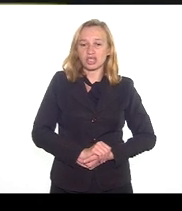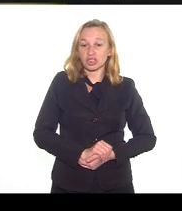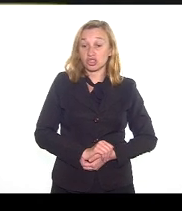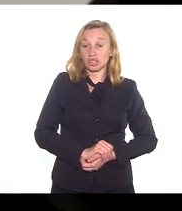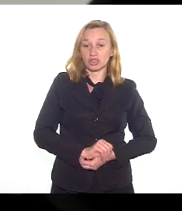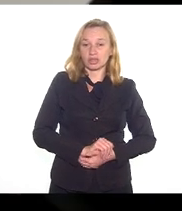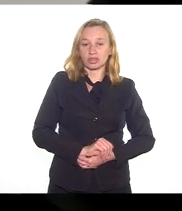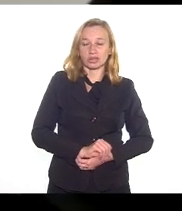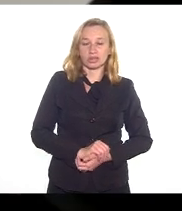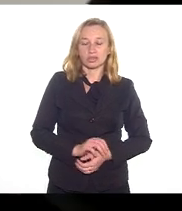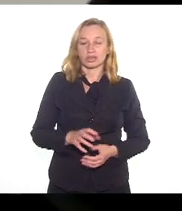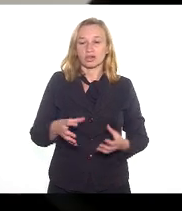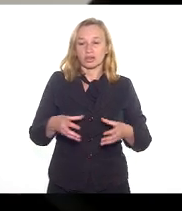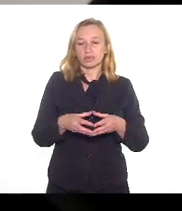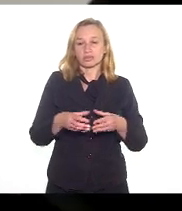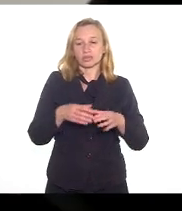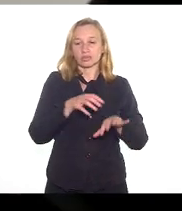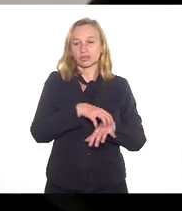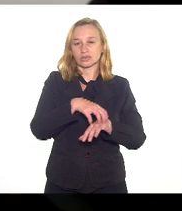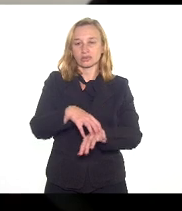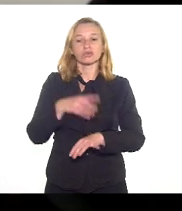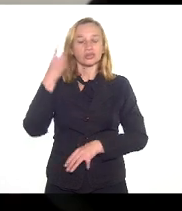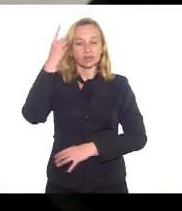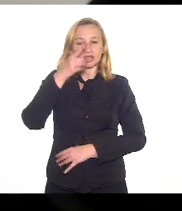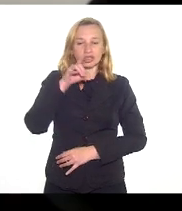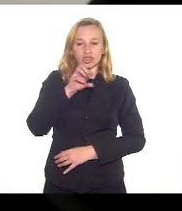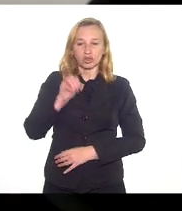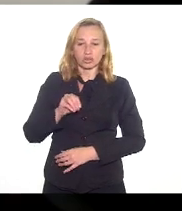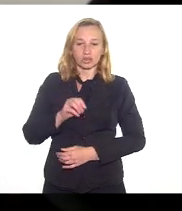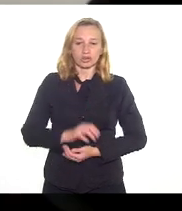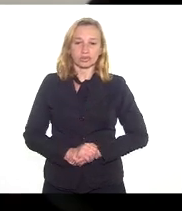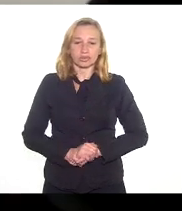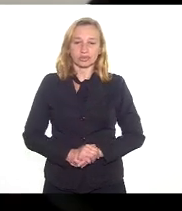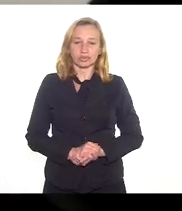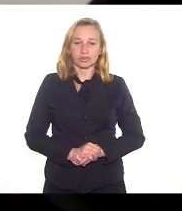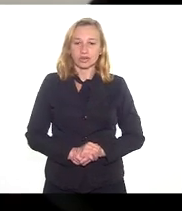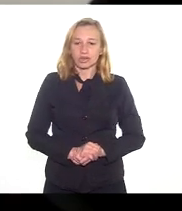Pela Comissão de Transporte, deputado Dionísio Lins.